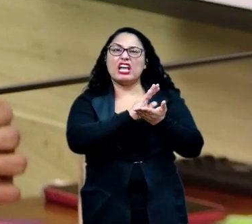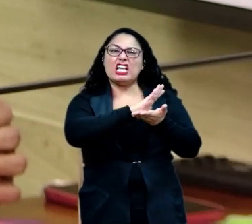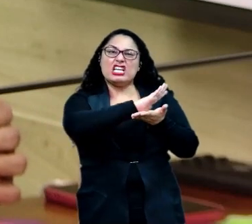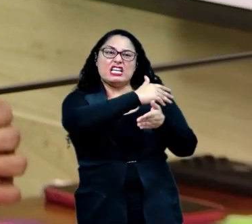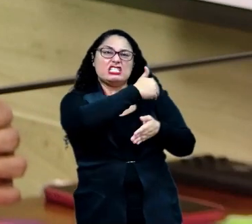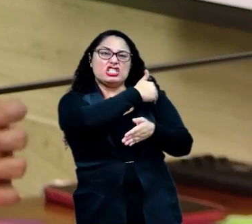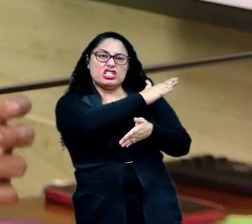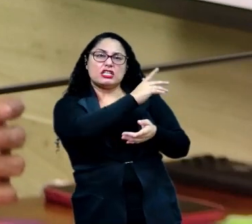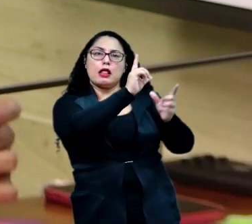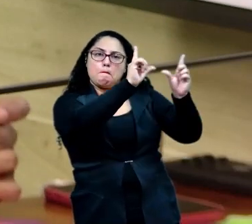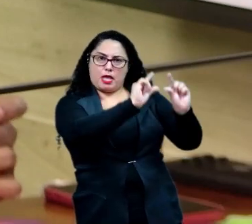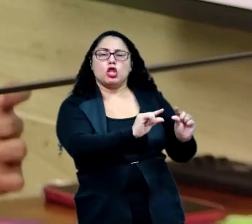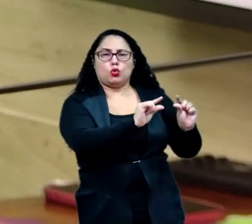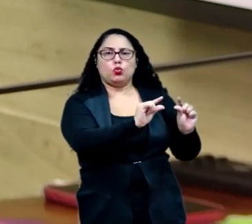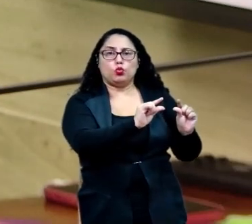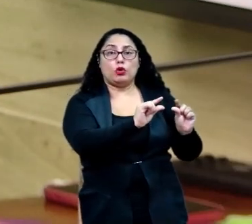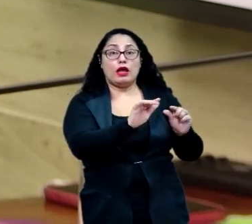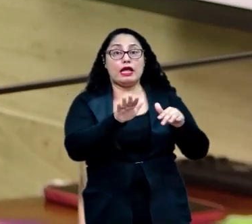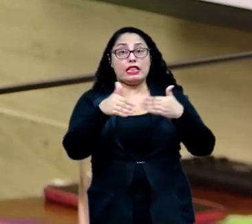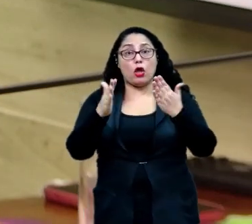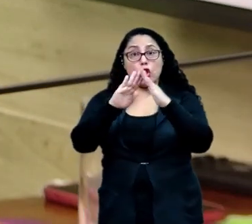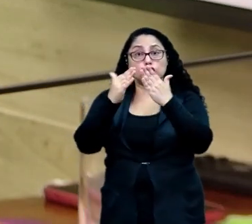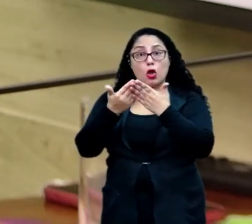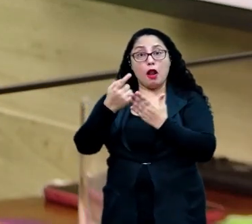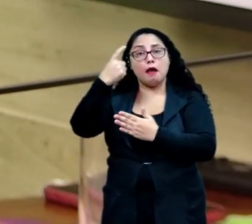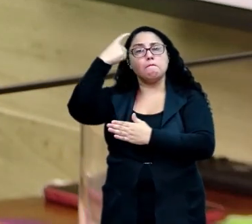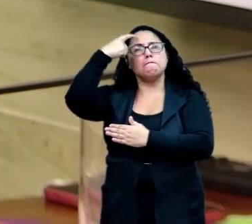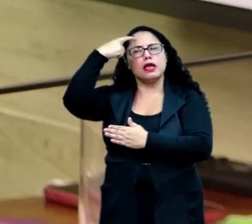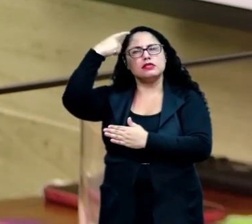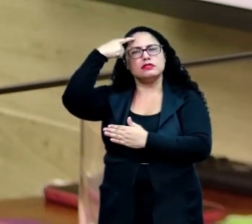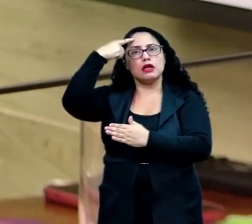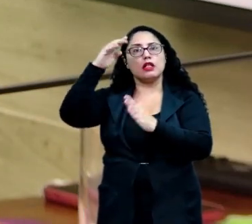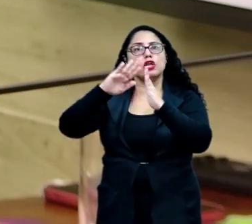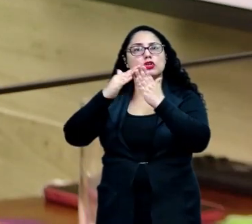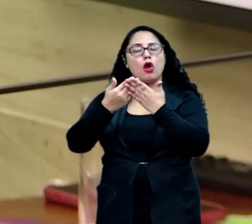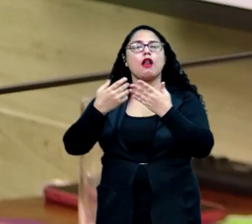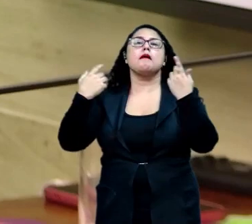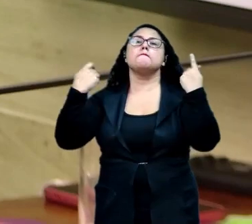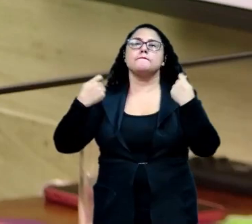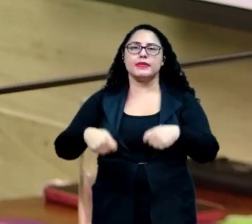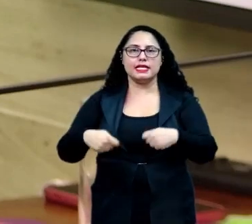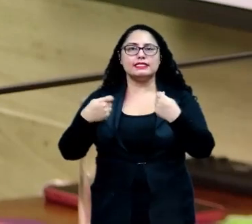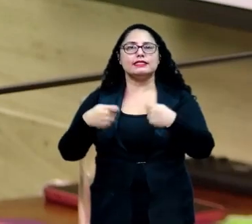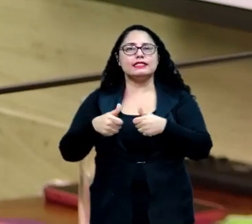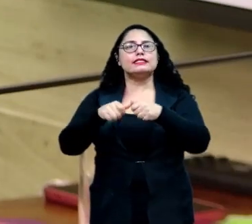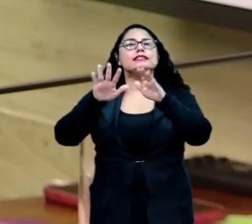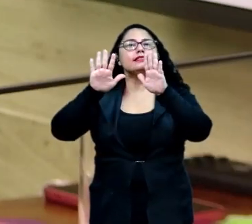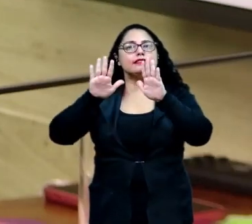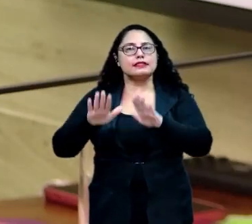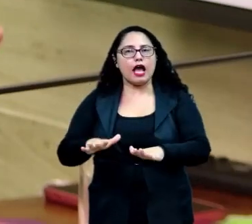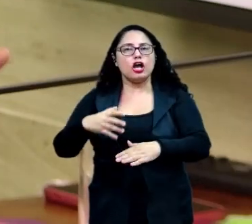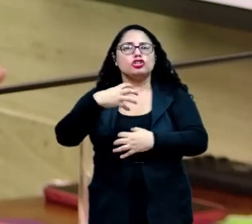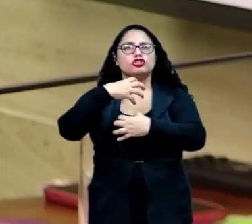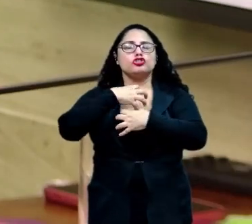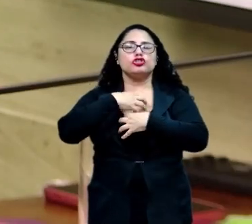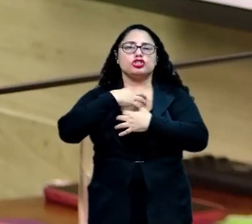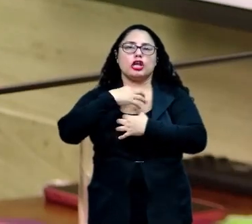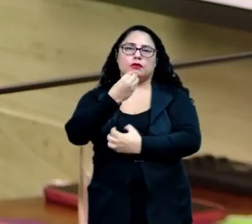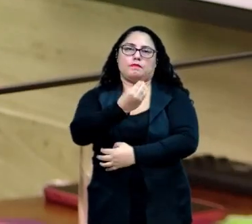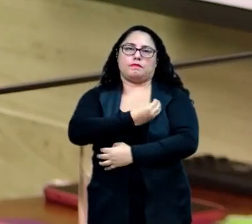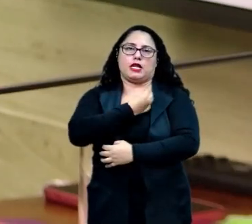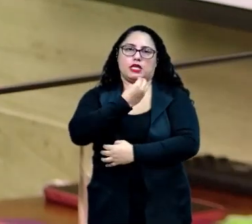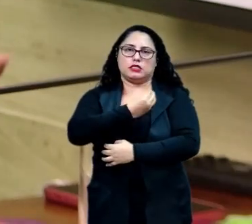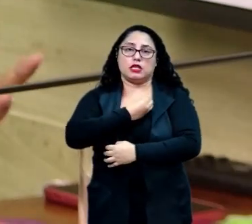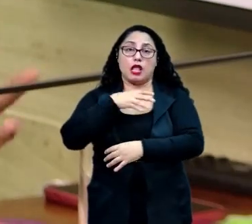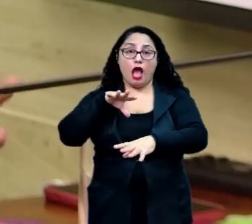menos. Então, a escola, pensando nisso, a escola precisa estar de forma mais presente,